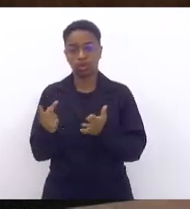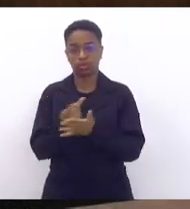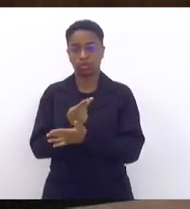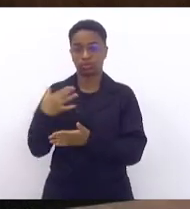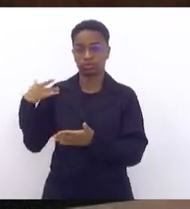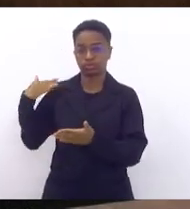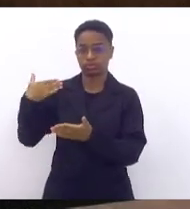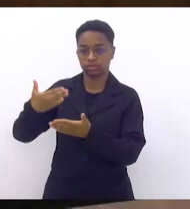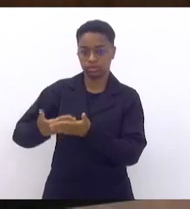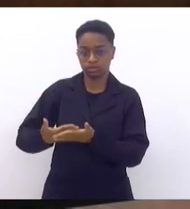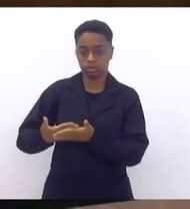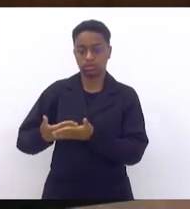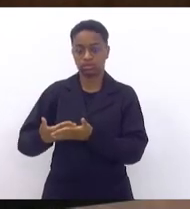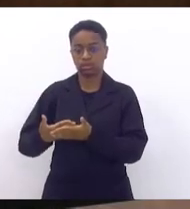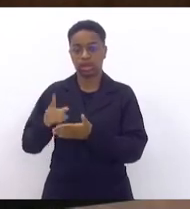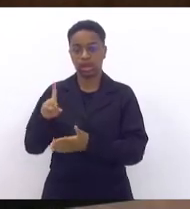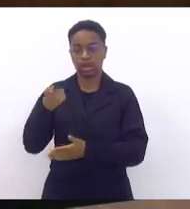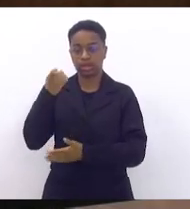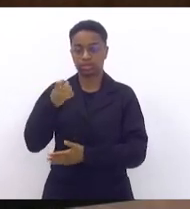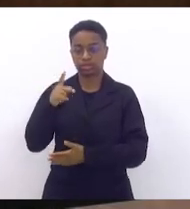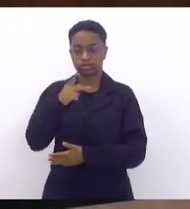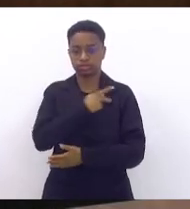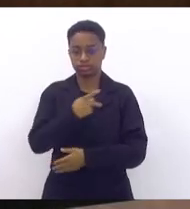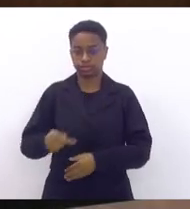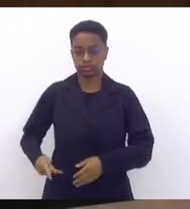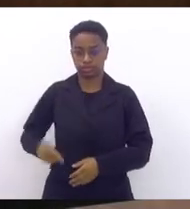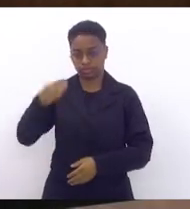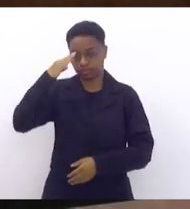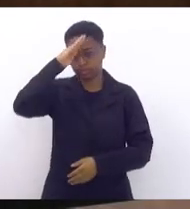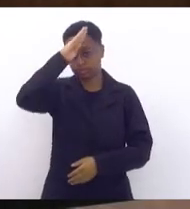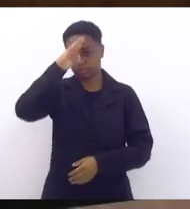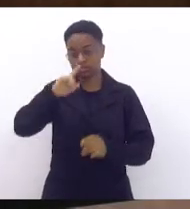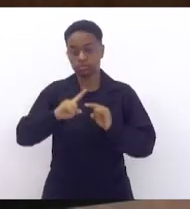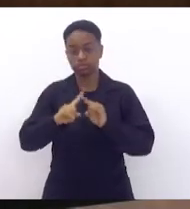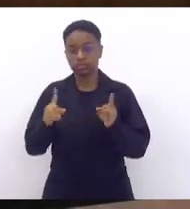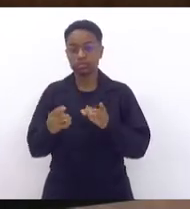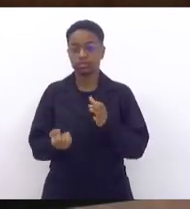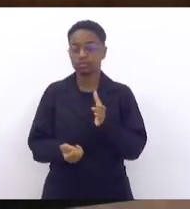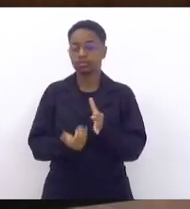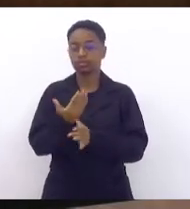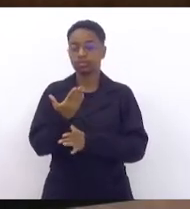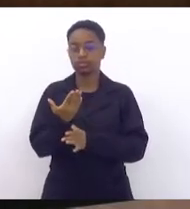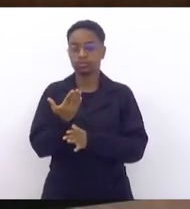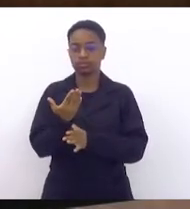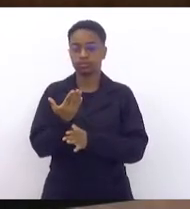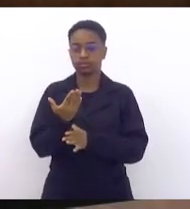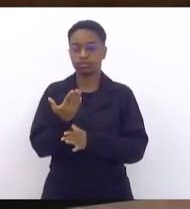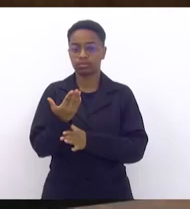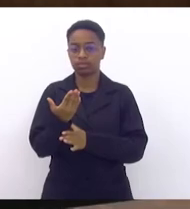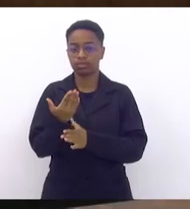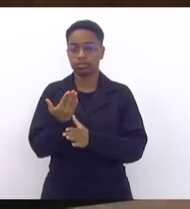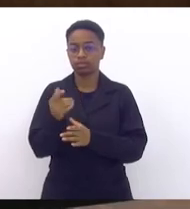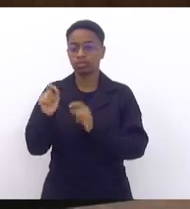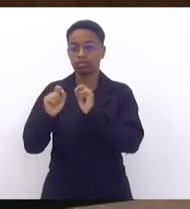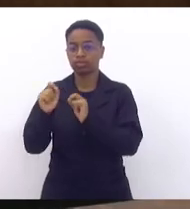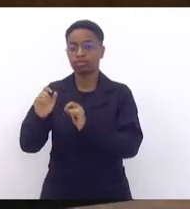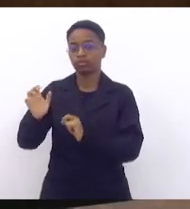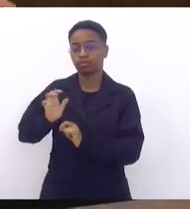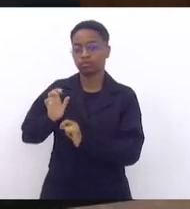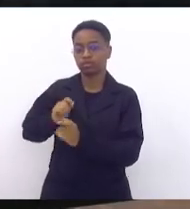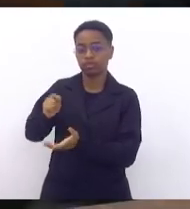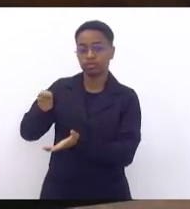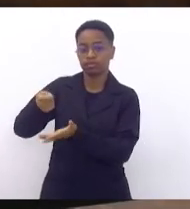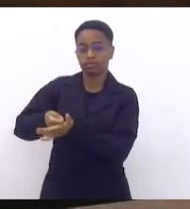último governo do ex-presidente Bolsonaro, e que se crie essa dinâmica entre os ricos pagam clínicas